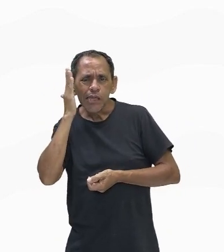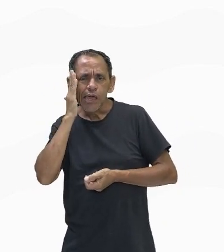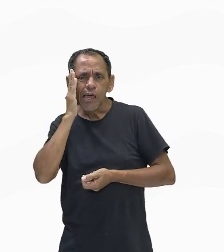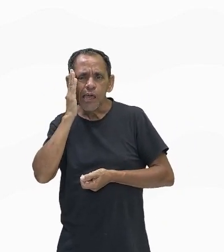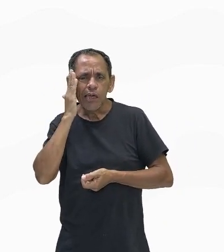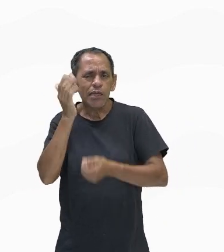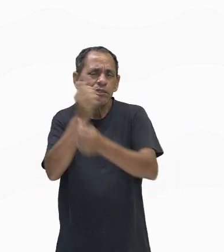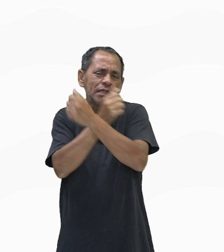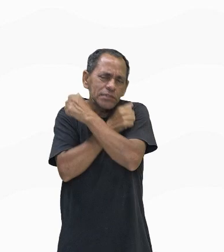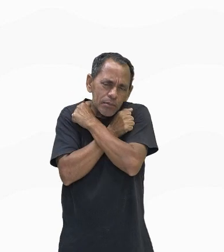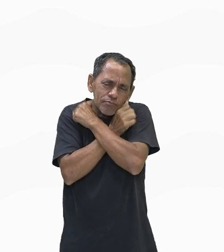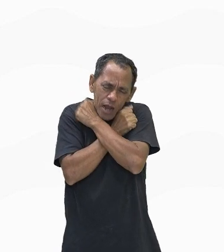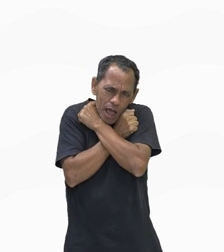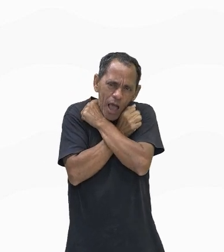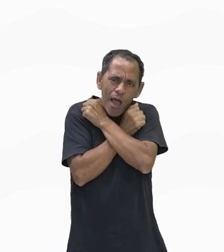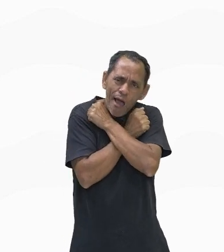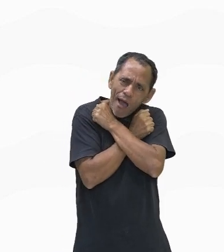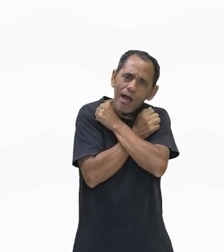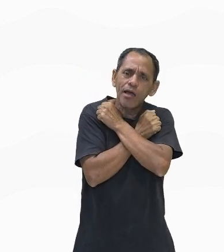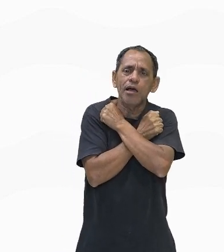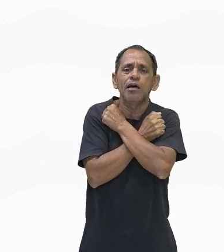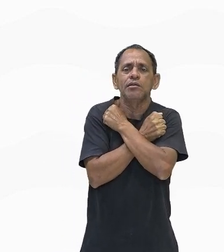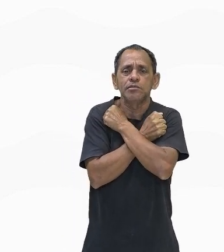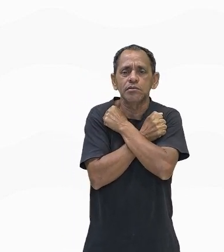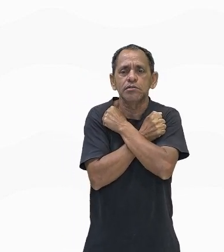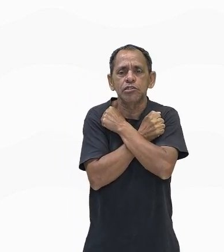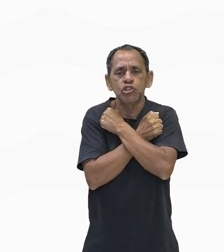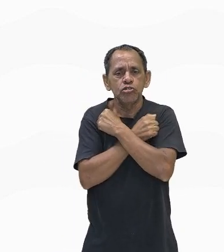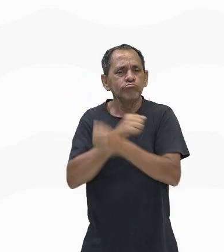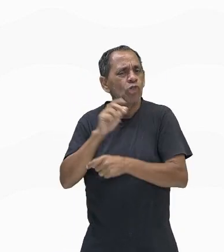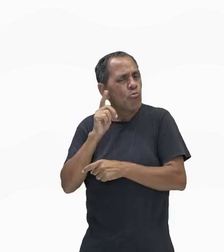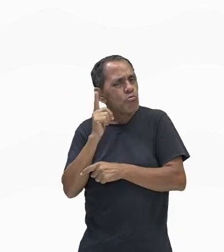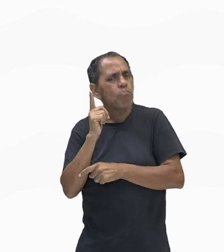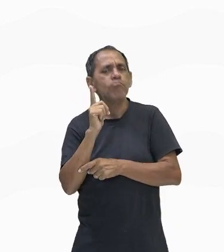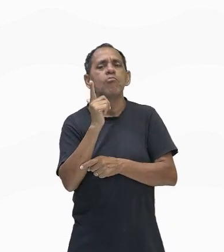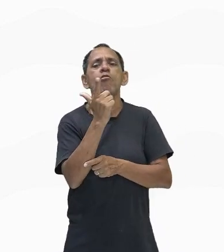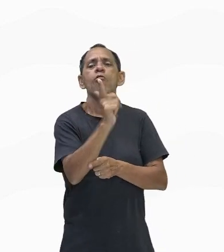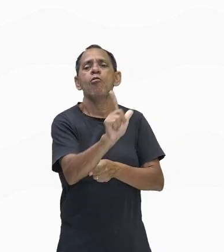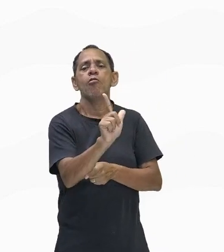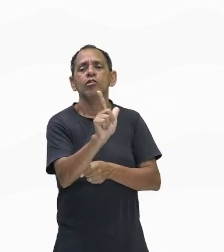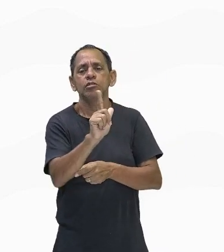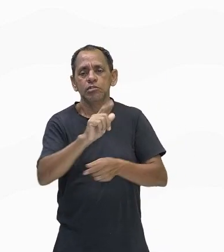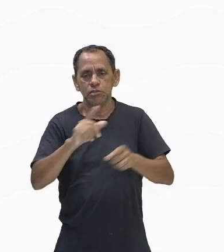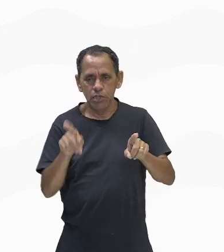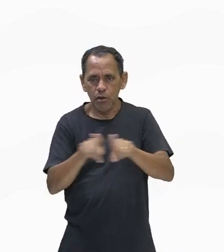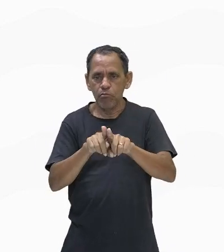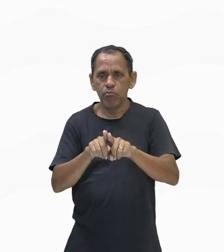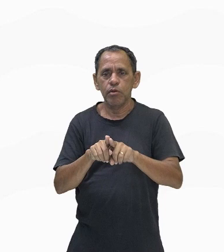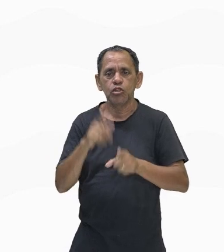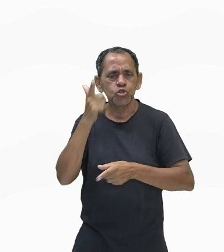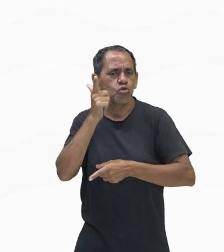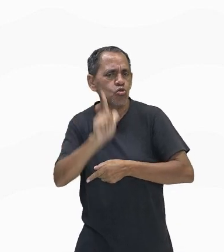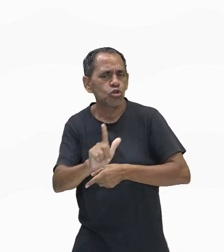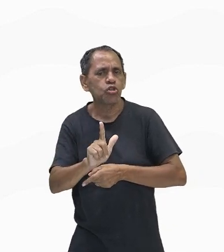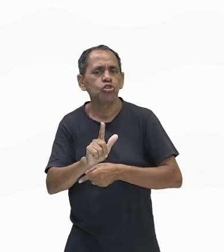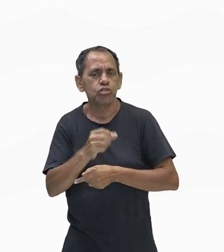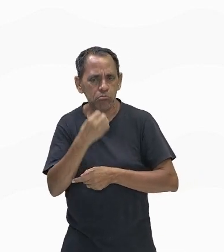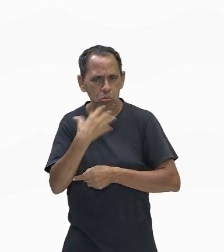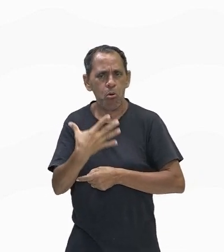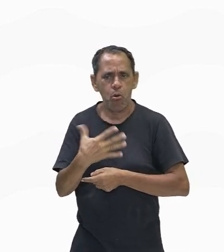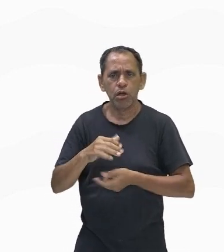suas vitórias e conquistas ao longo da vida. Então, aqui são alguns aspectos que nós podemos